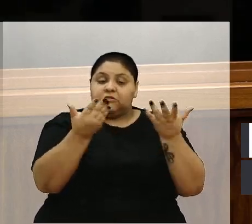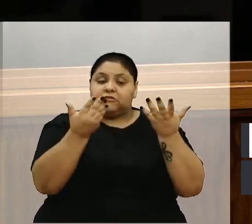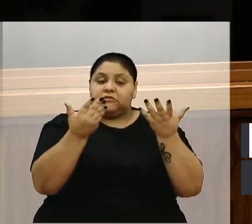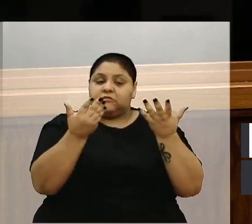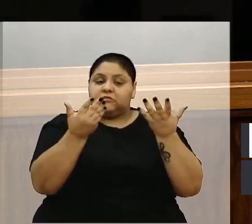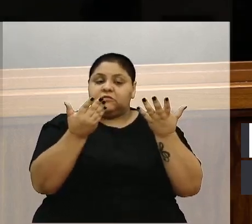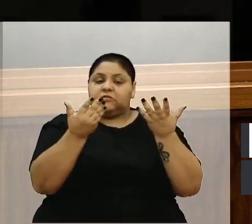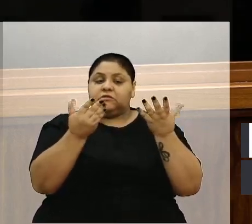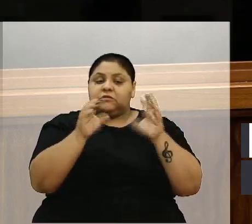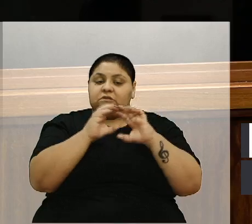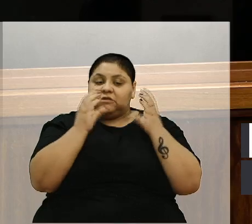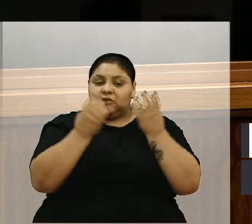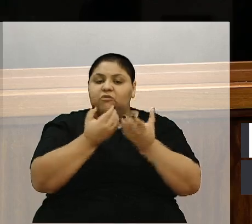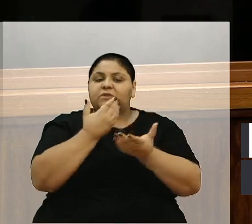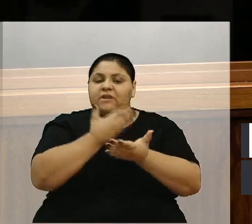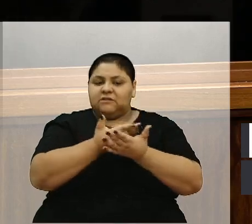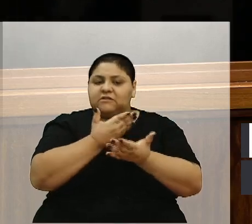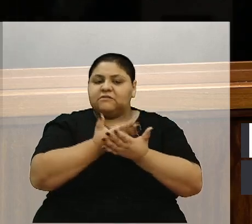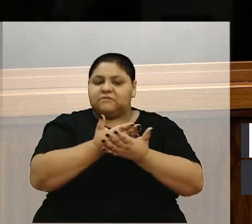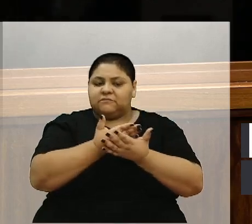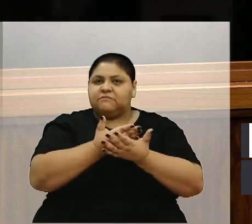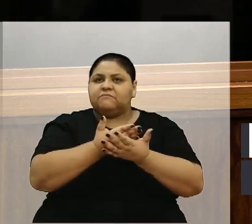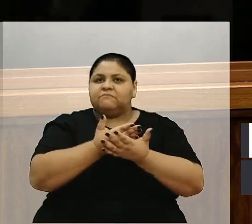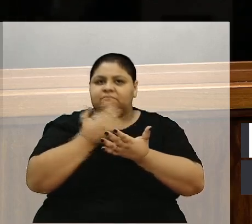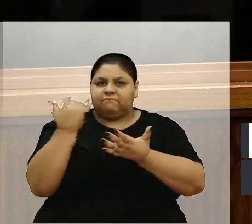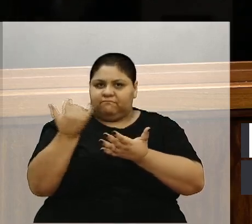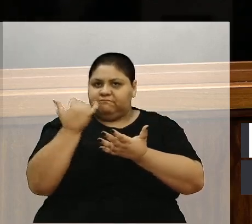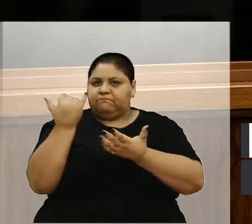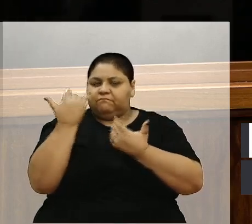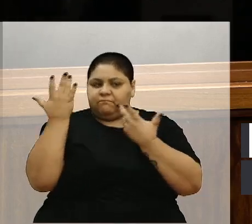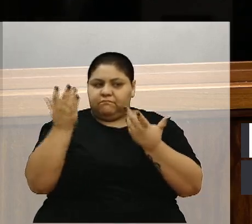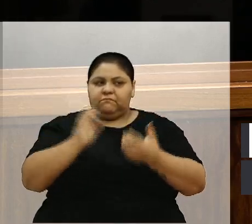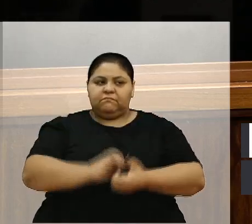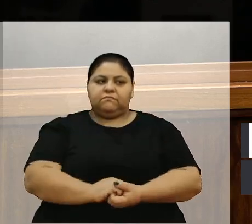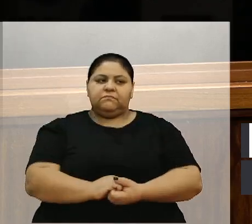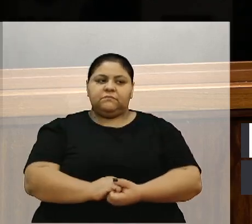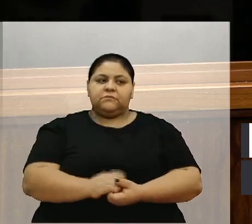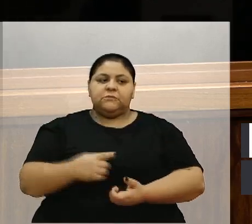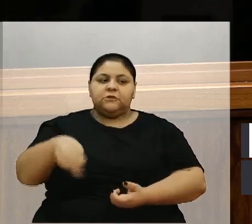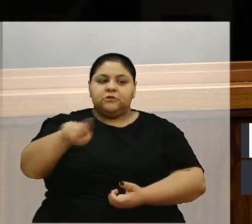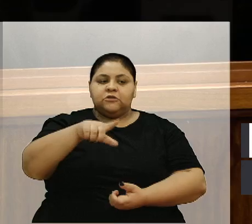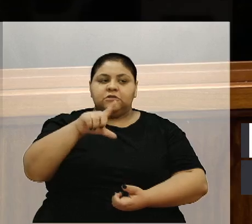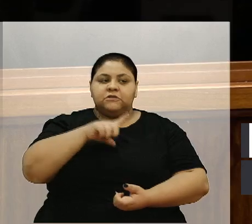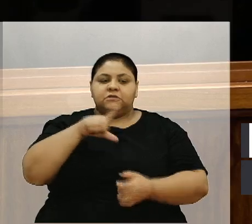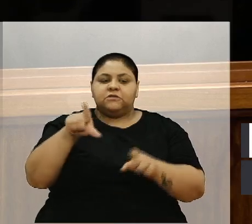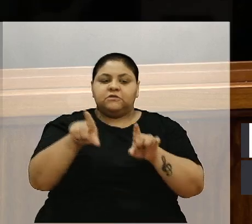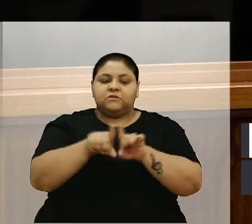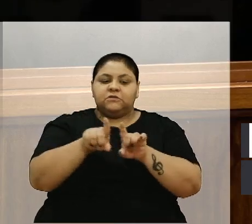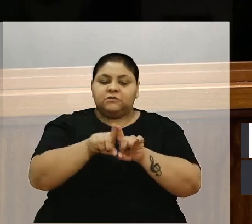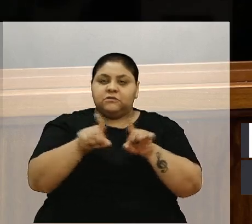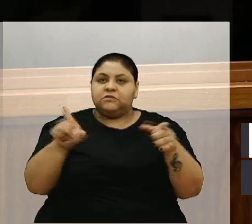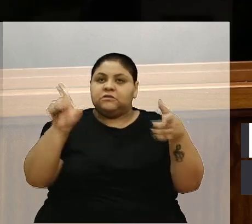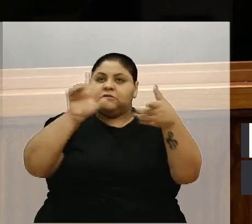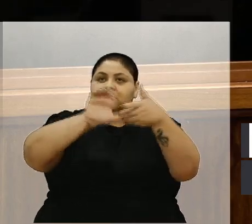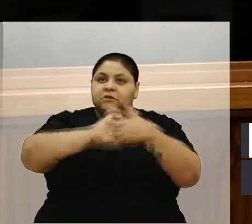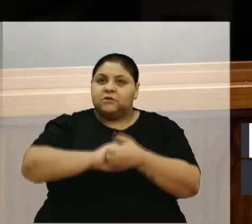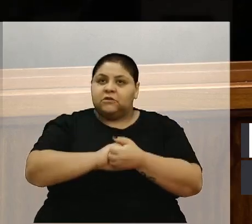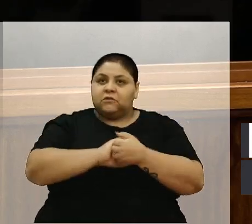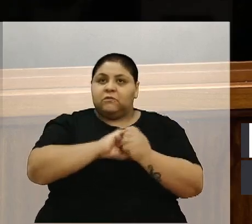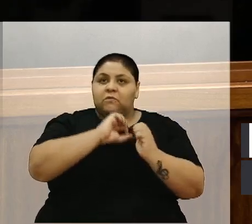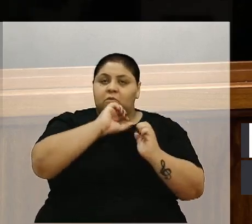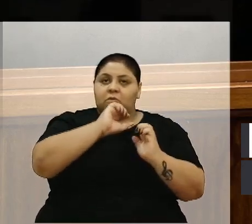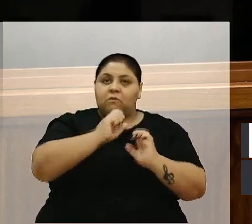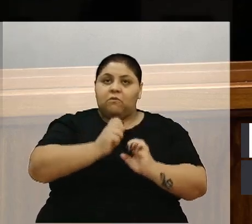na comunidade escolar mesmo, era fundamental. Então, nós termos também essa parceria com o